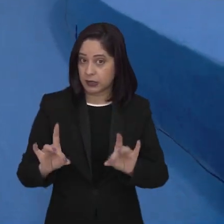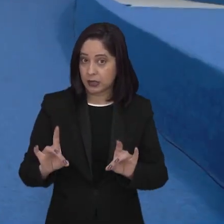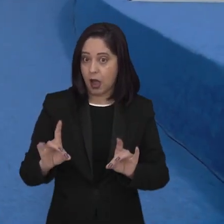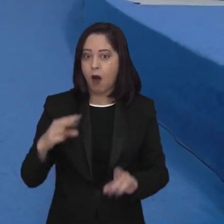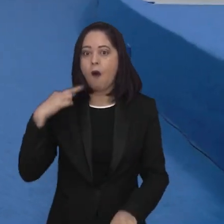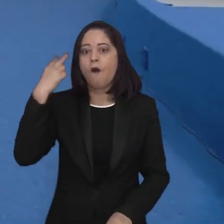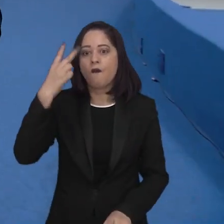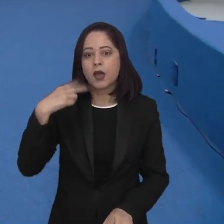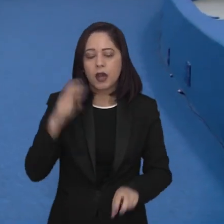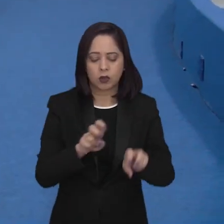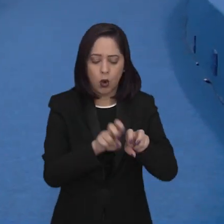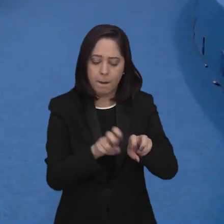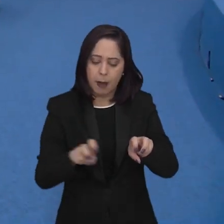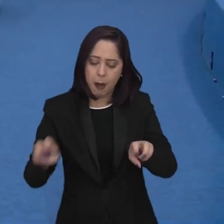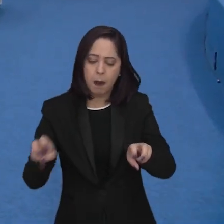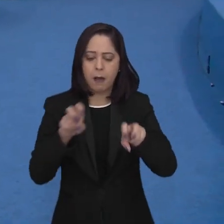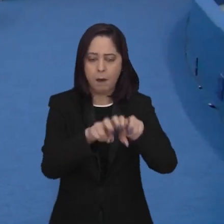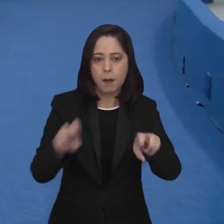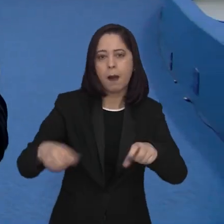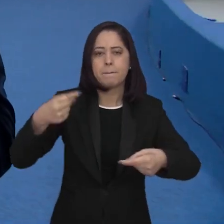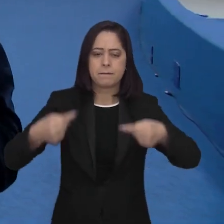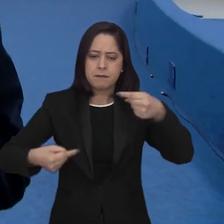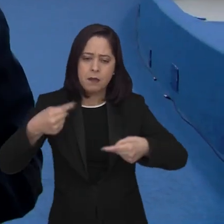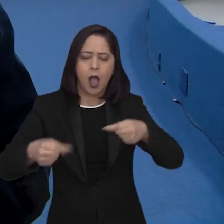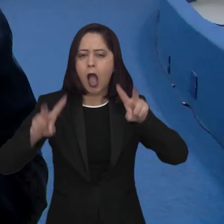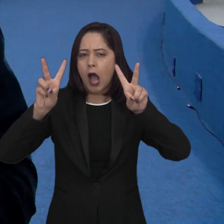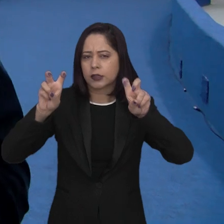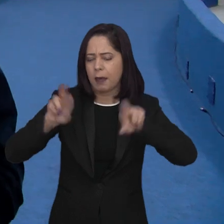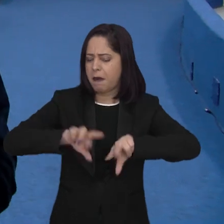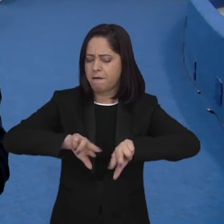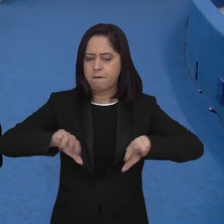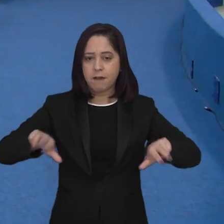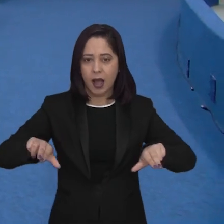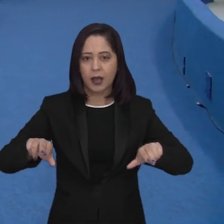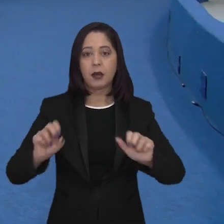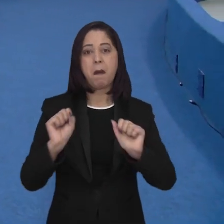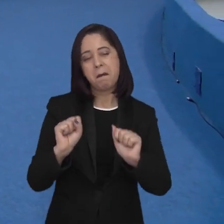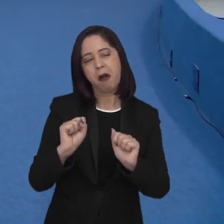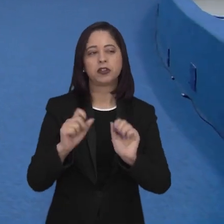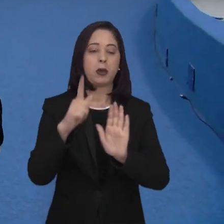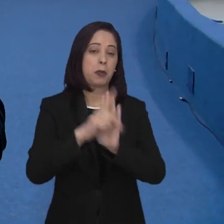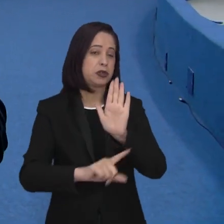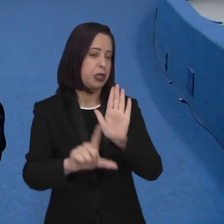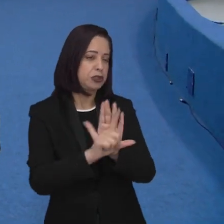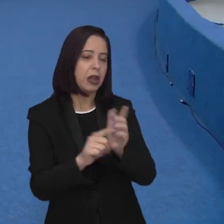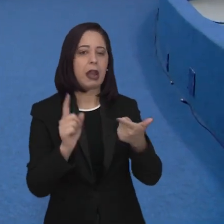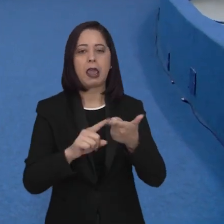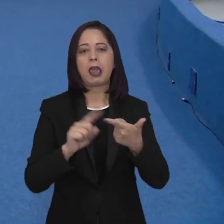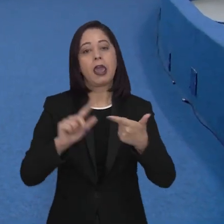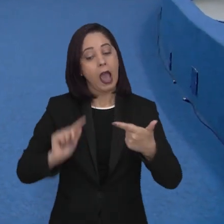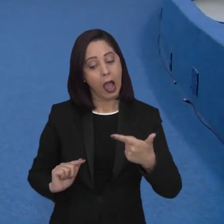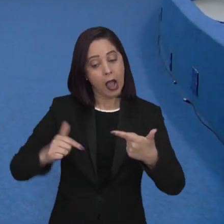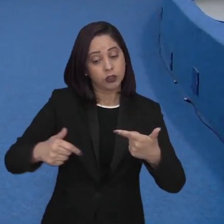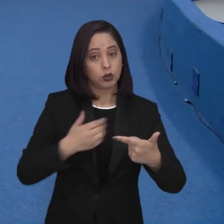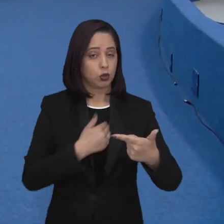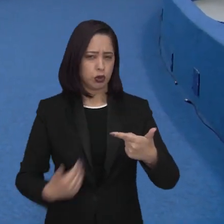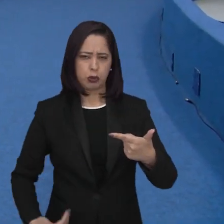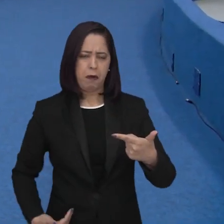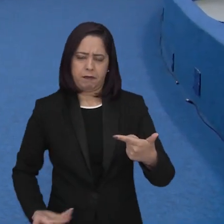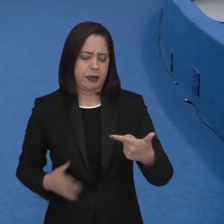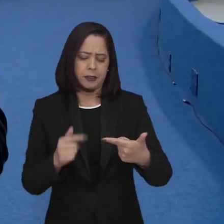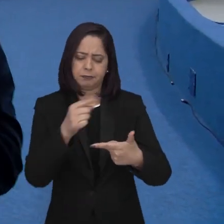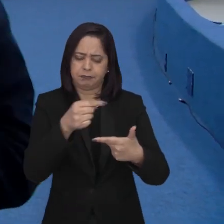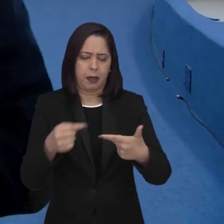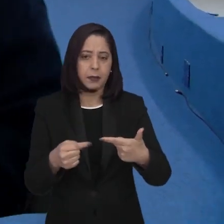Aqui, os vereadores se reúnem para debater assuntos de interesse da população. Pode ser um projeto de lei ou uma política pública, por